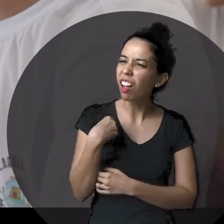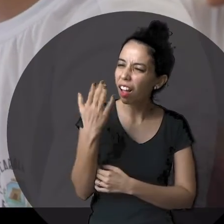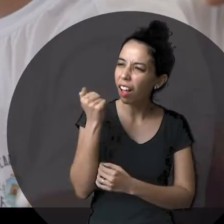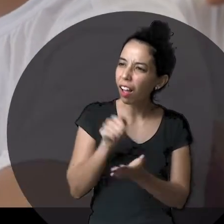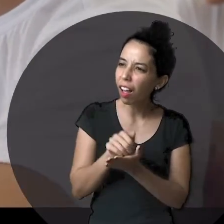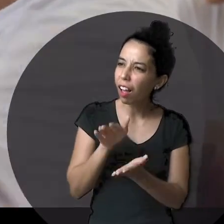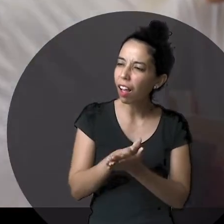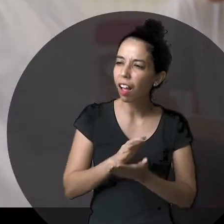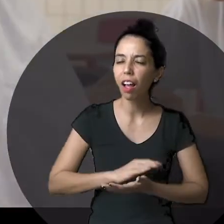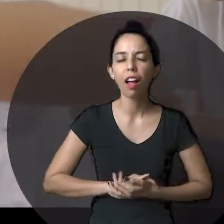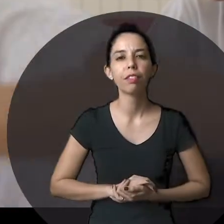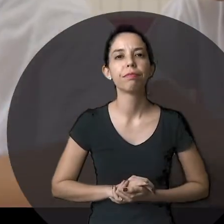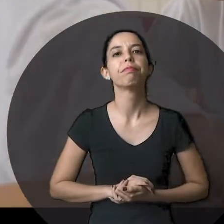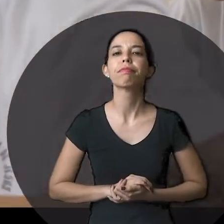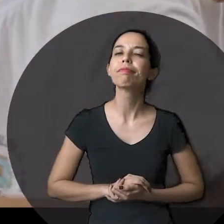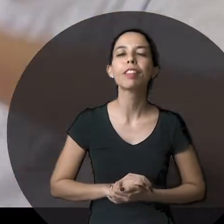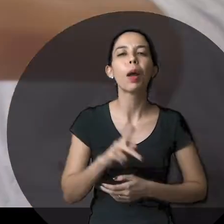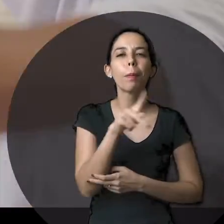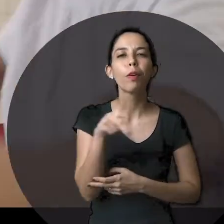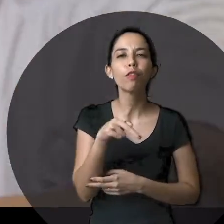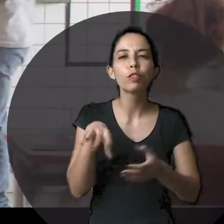Foi tu, né, filho da Bebe Leite?